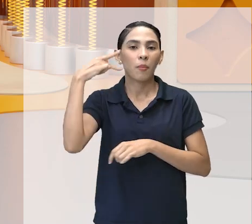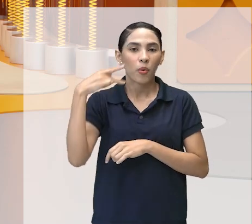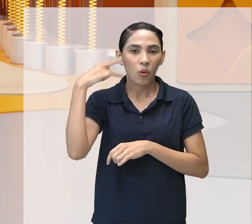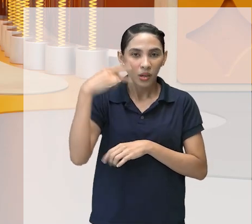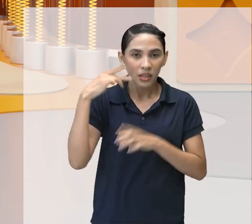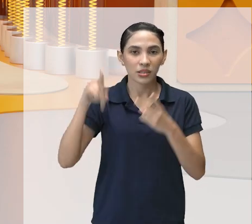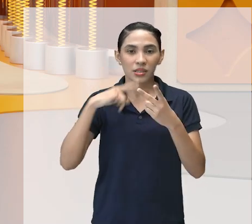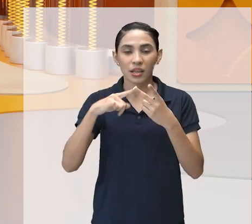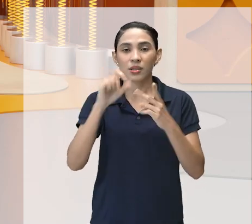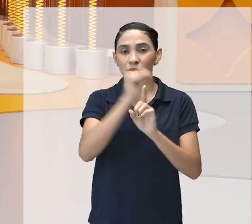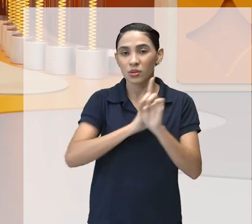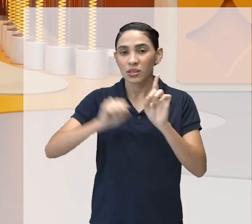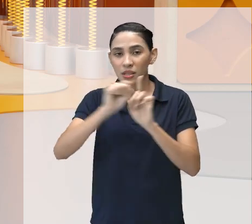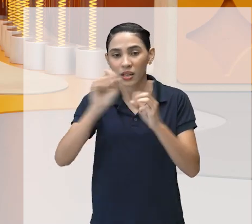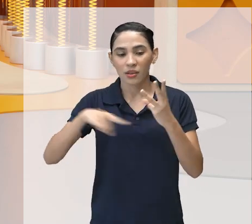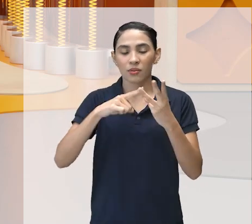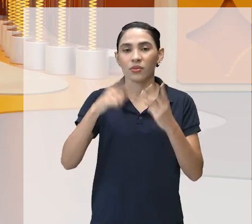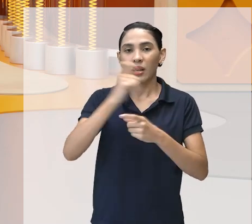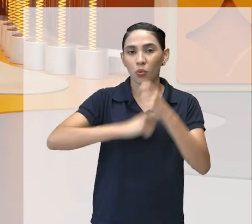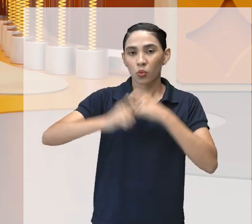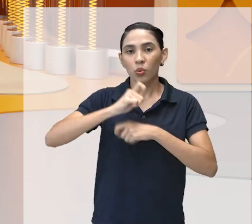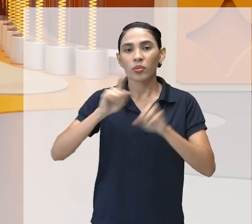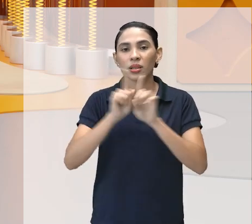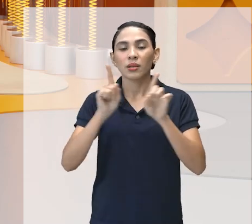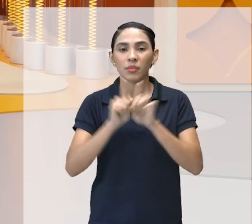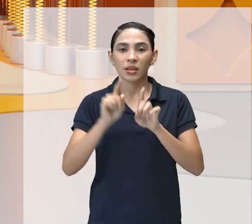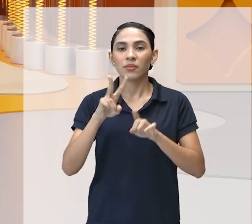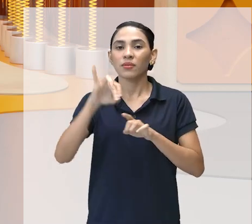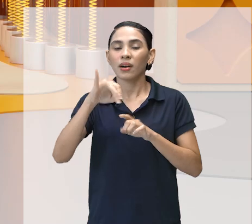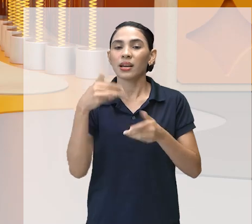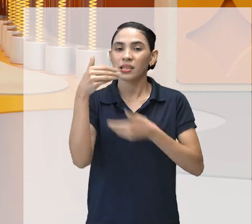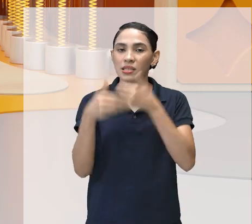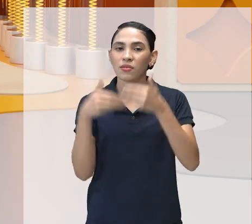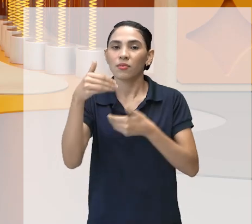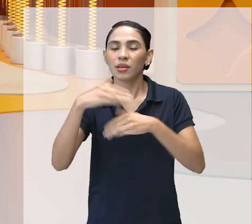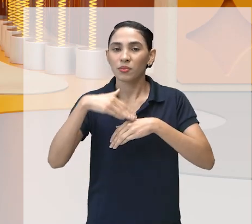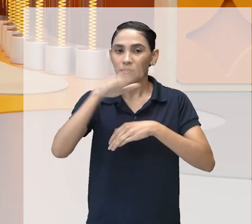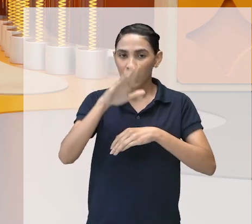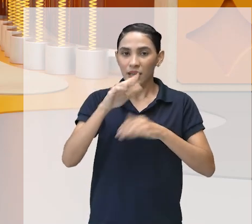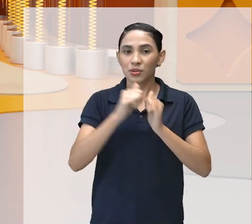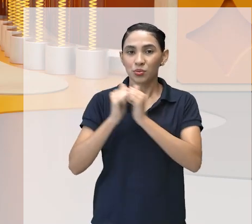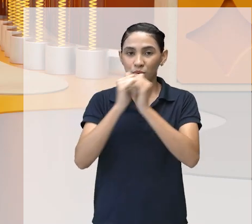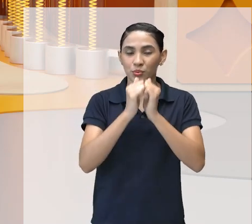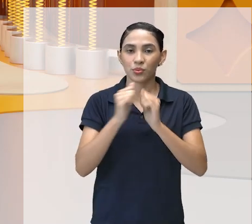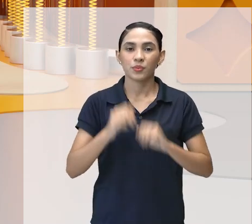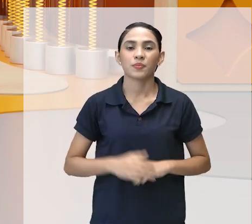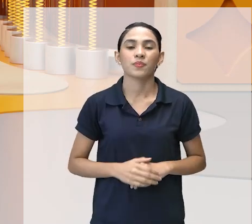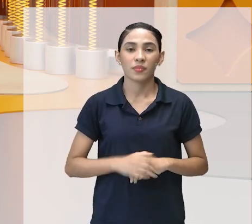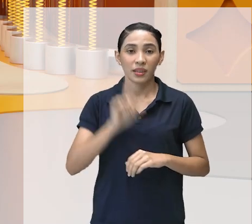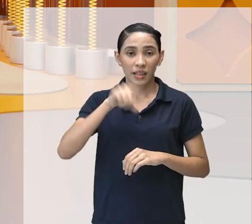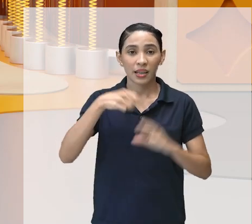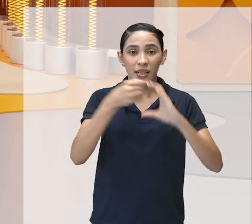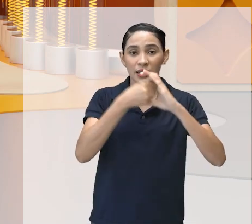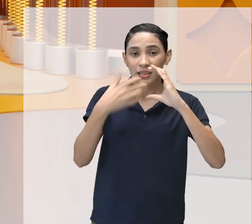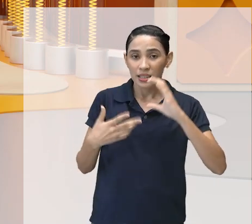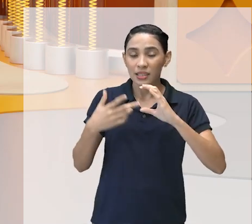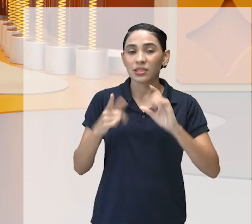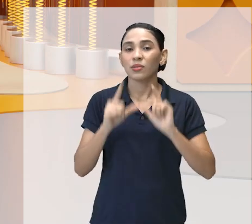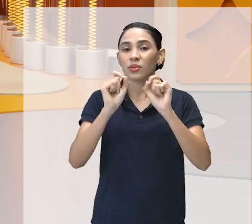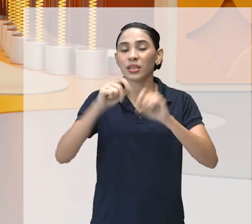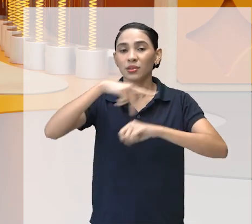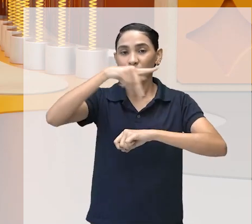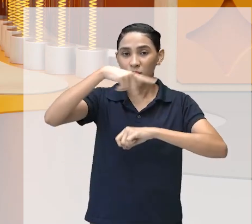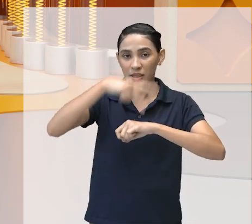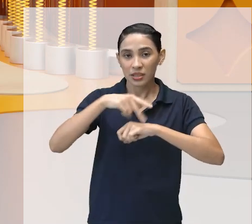política, a parte social, a parte econômica acabam se desenvolvendo juntos. Essas são as características aí